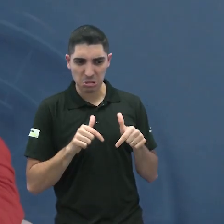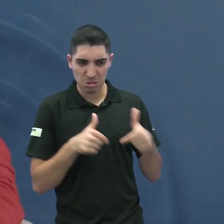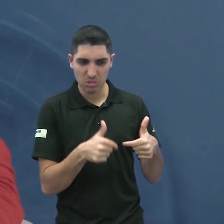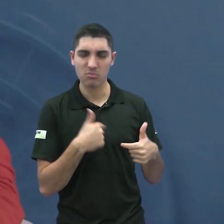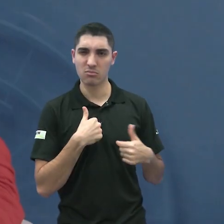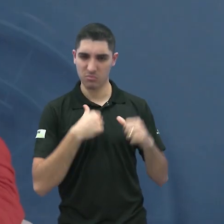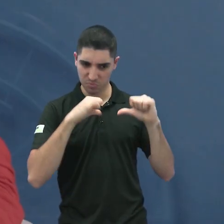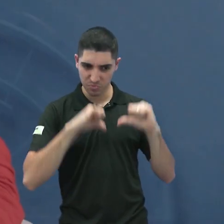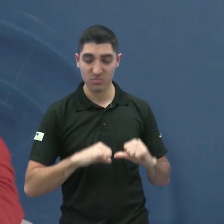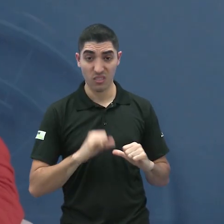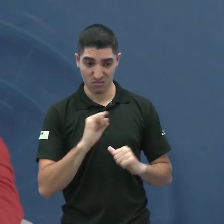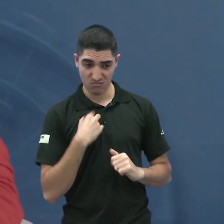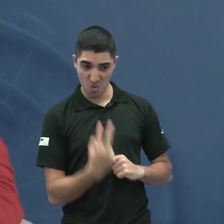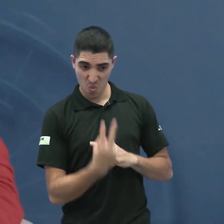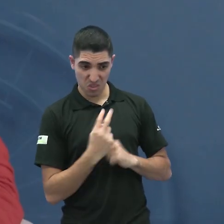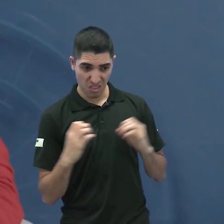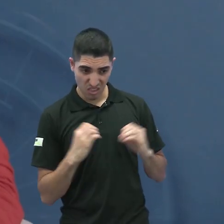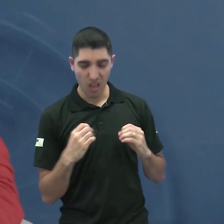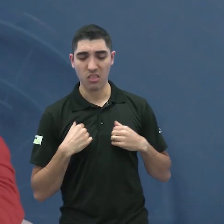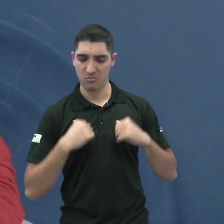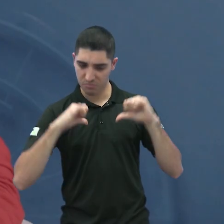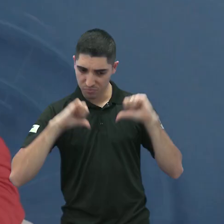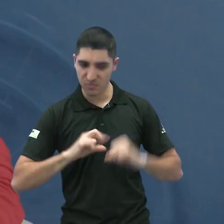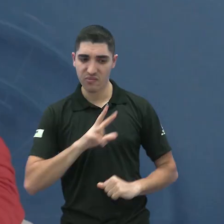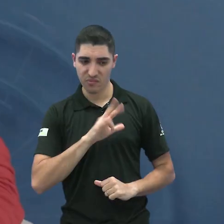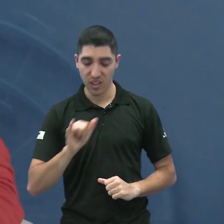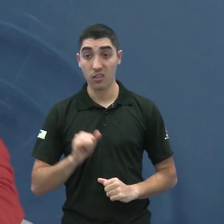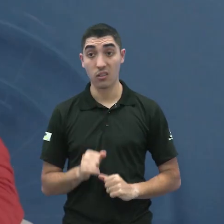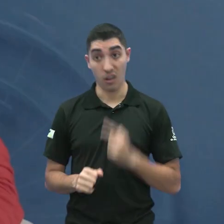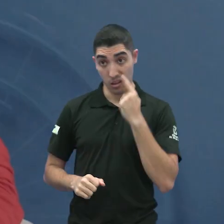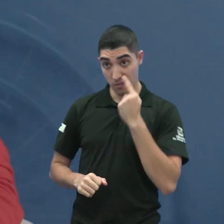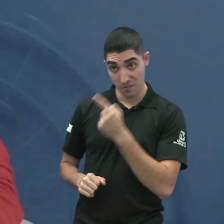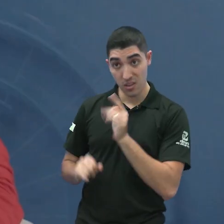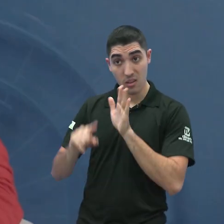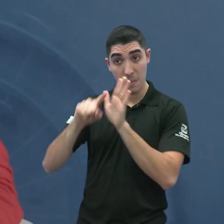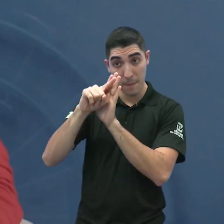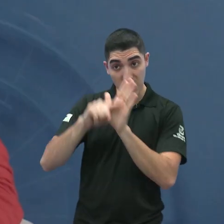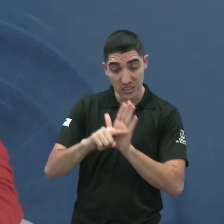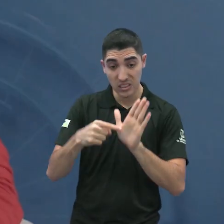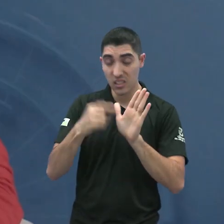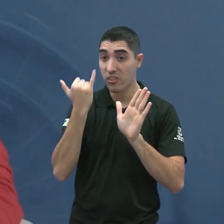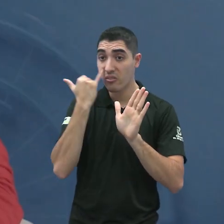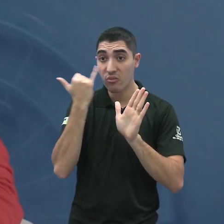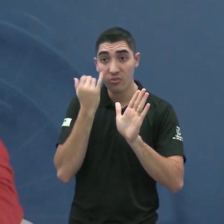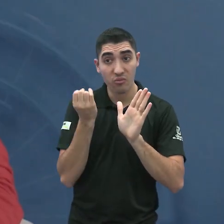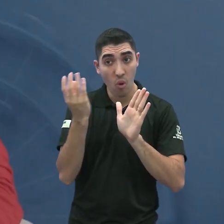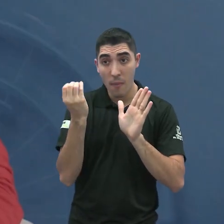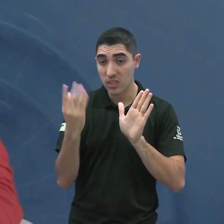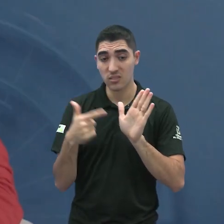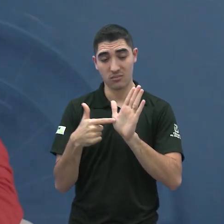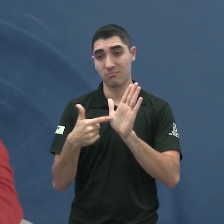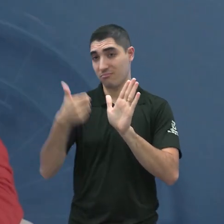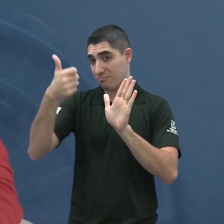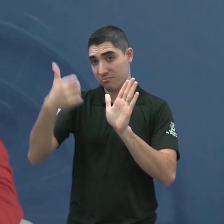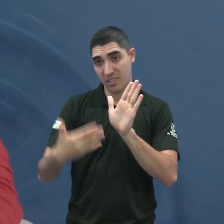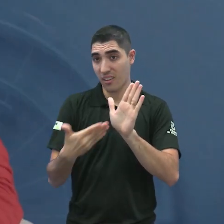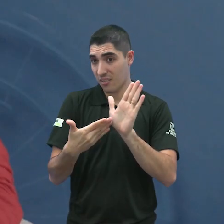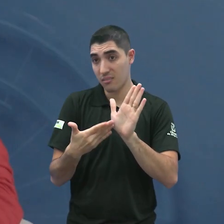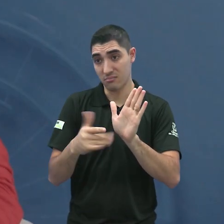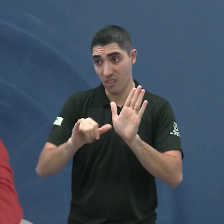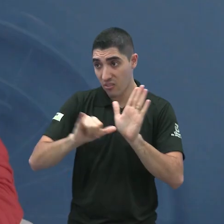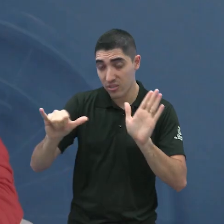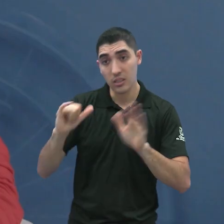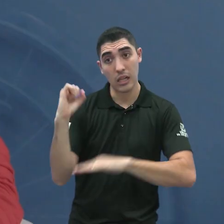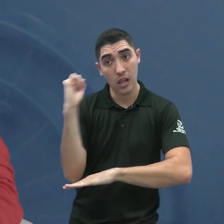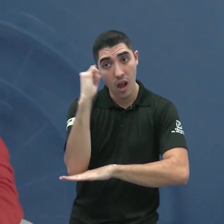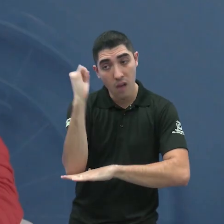Então, eu não me cuido, eu tenho uma consequência. E os dados estão aí. As estatísticas estão cada vez mais alarmantes